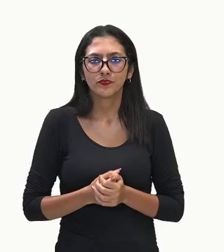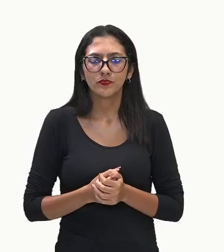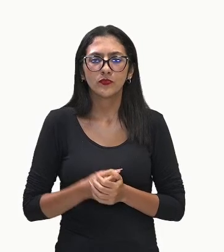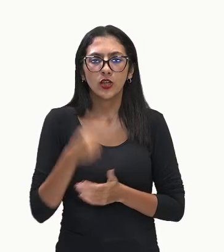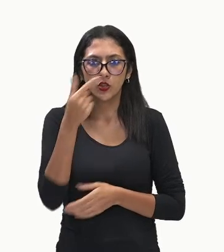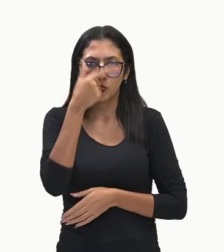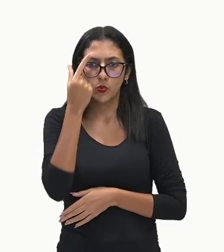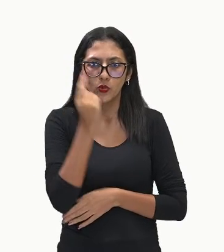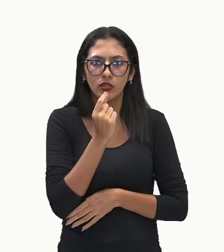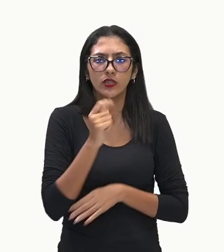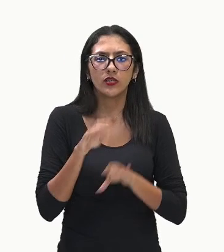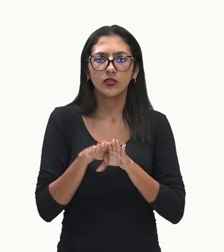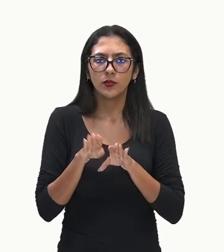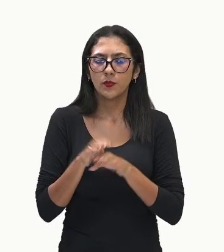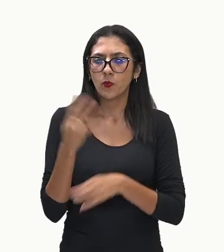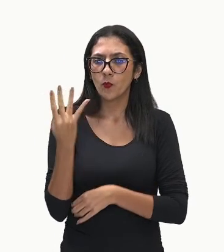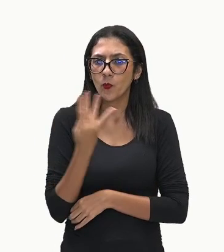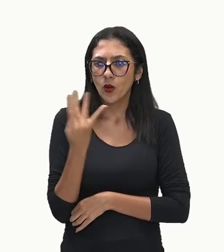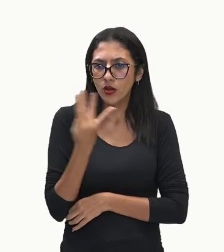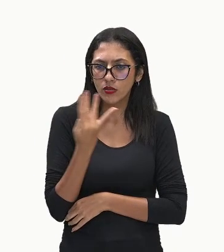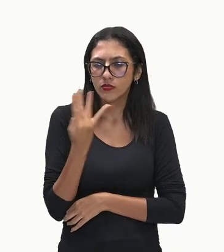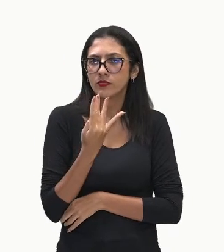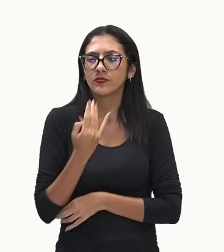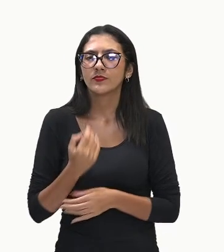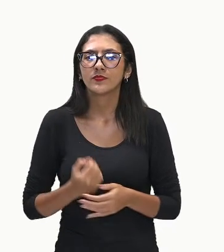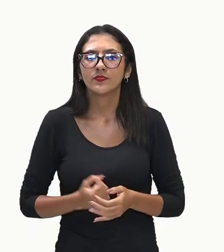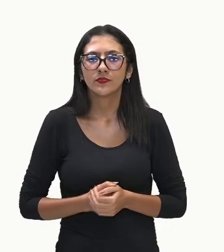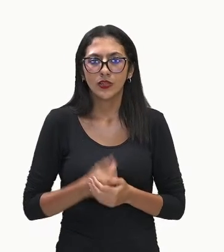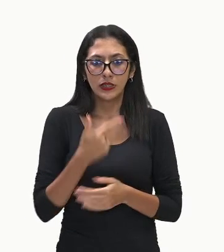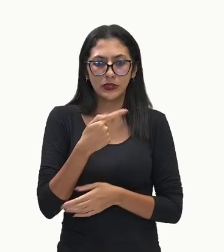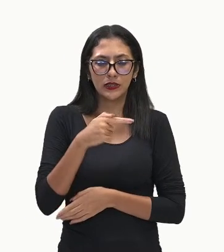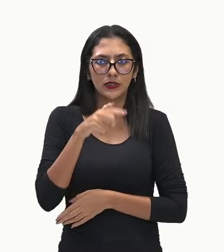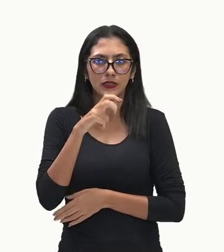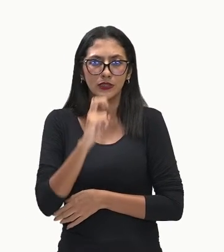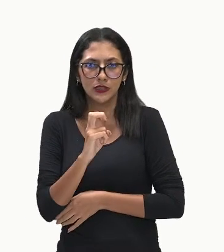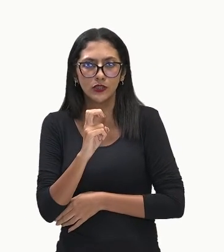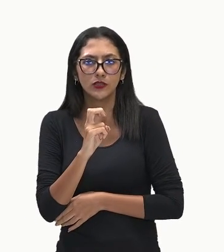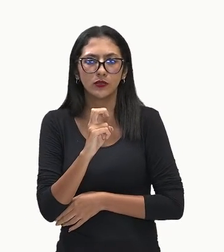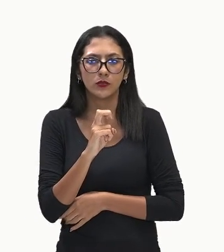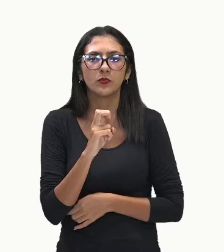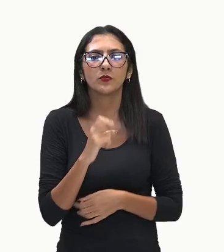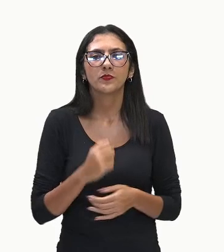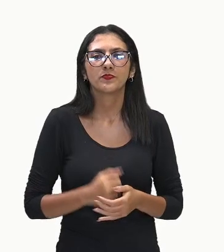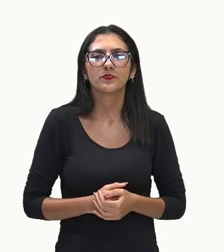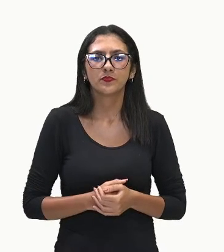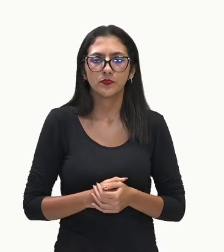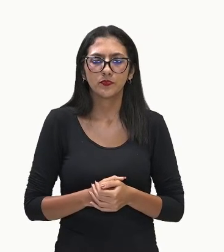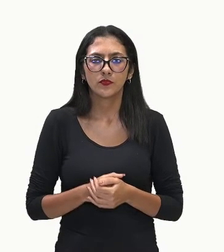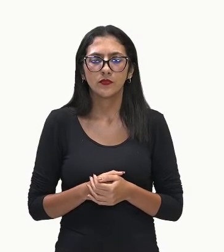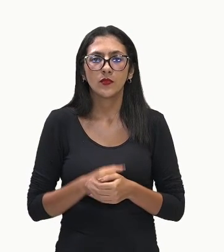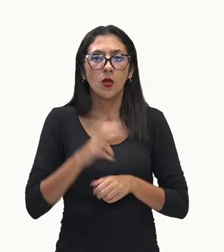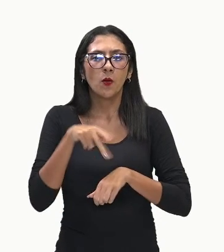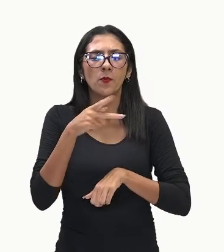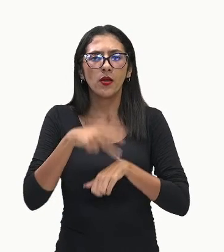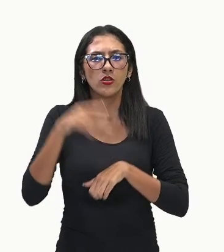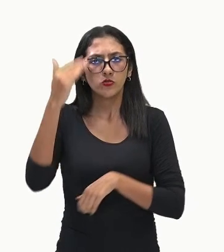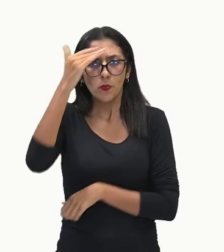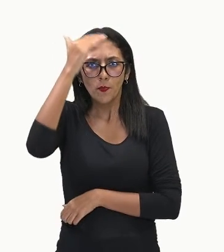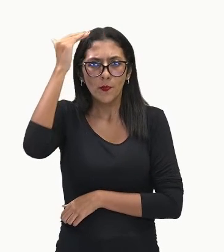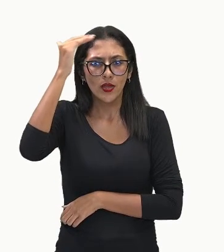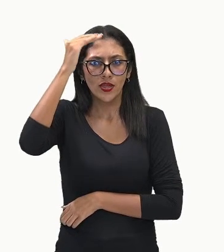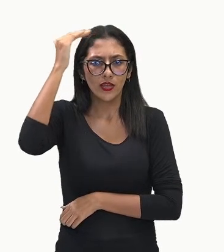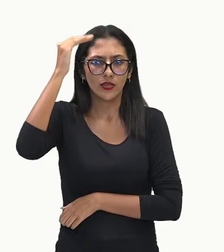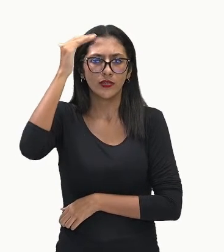quarto lugar, né, com 75 milhares de toneladas. E o México em quinto lugar com